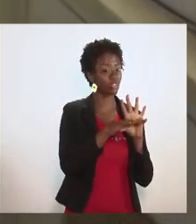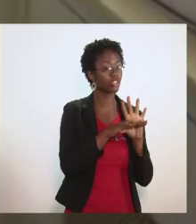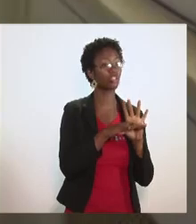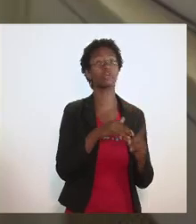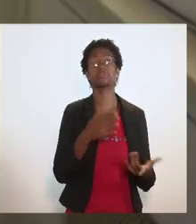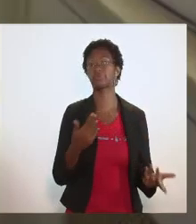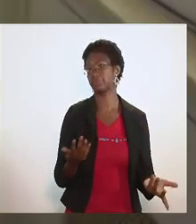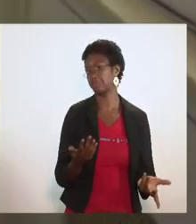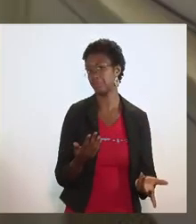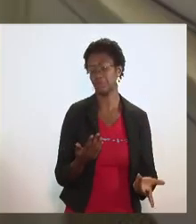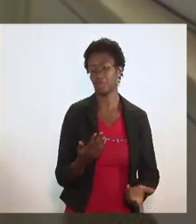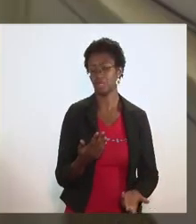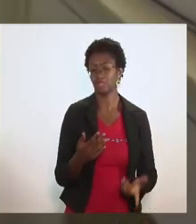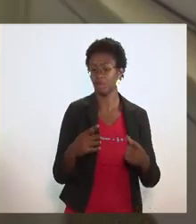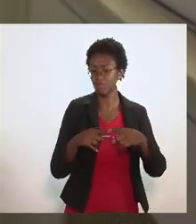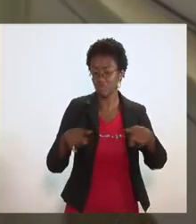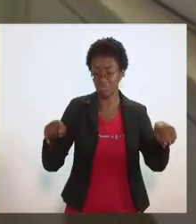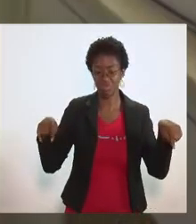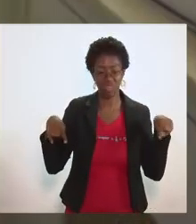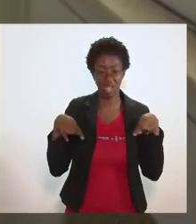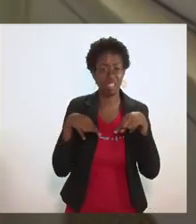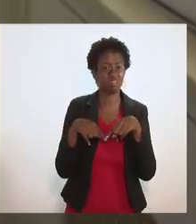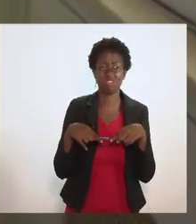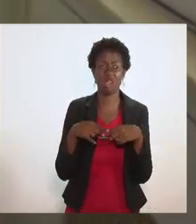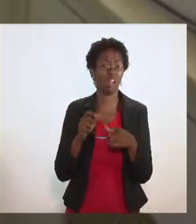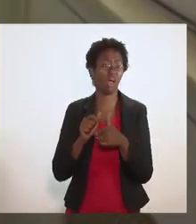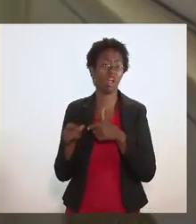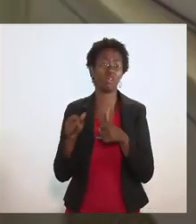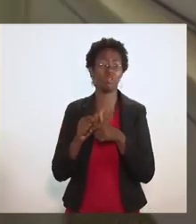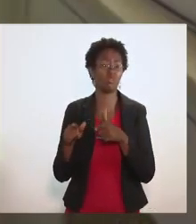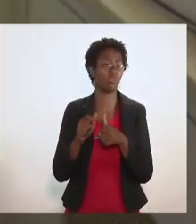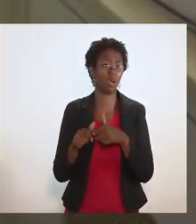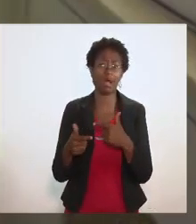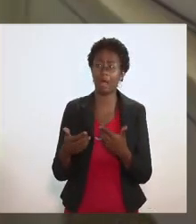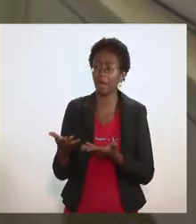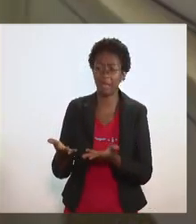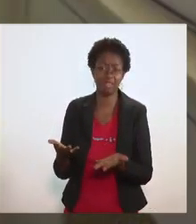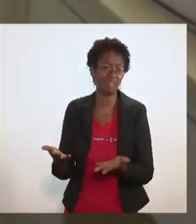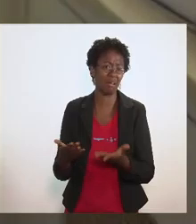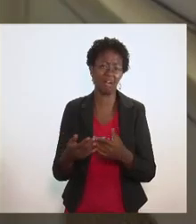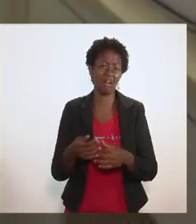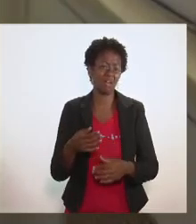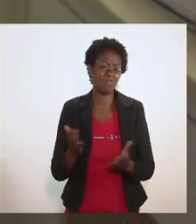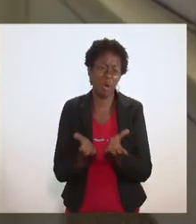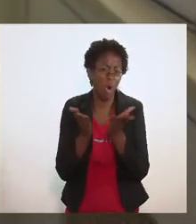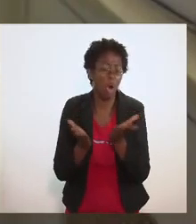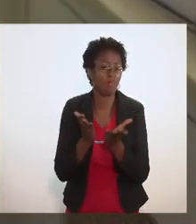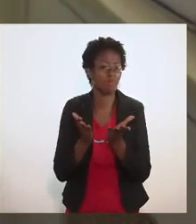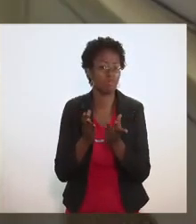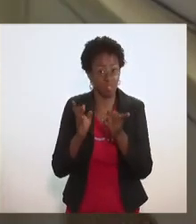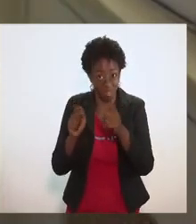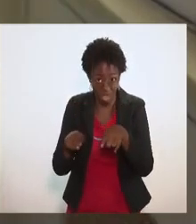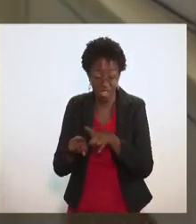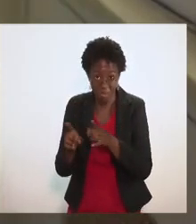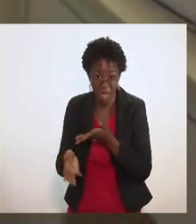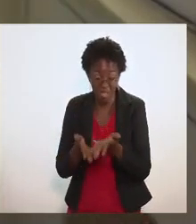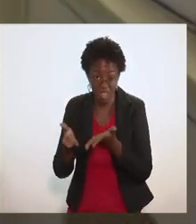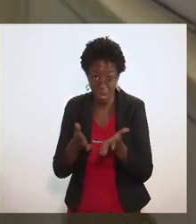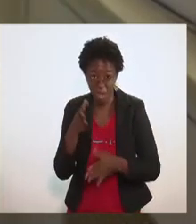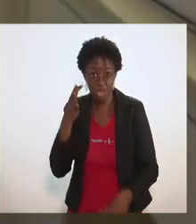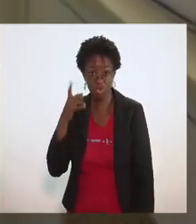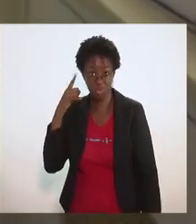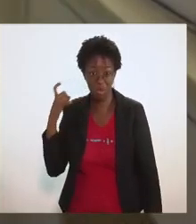acústico? Você pega um pequeno templo evangélico lá no município de Duque